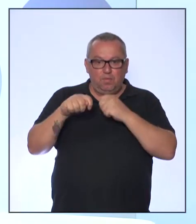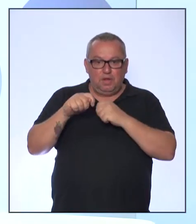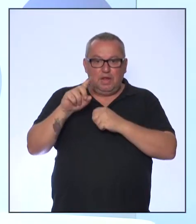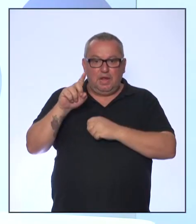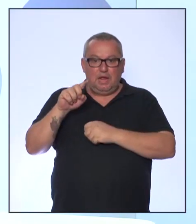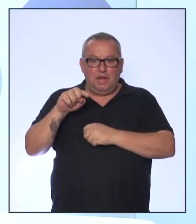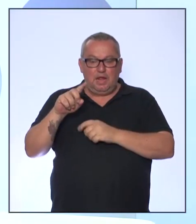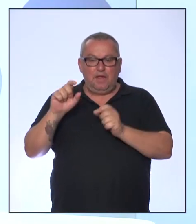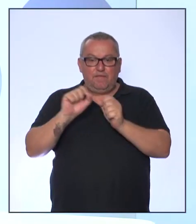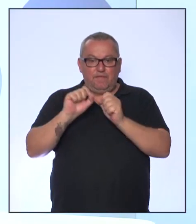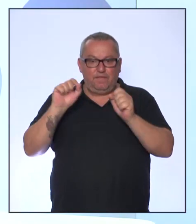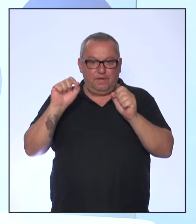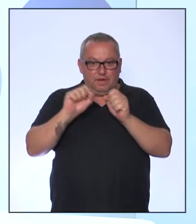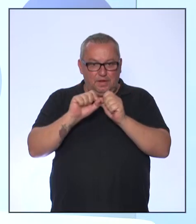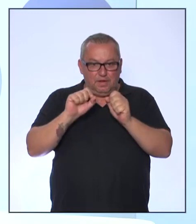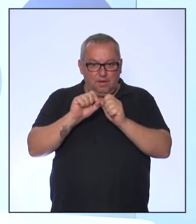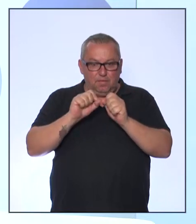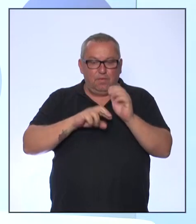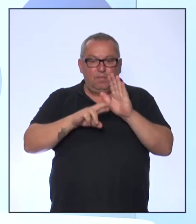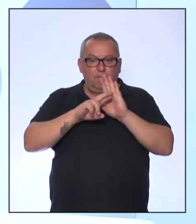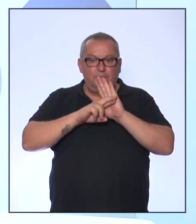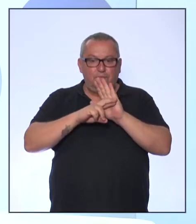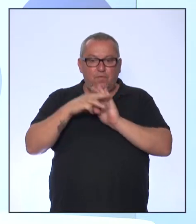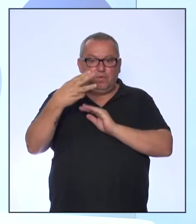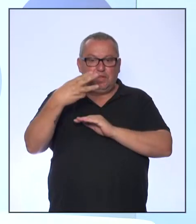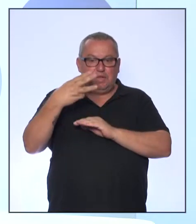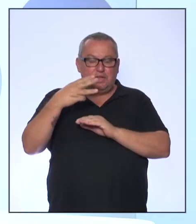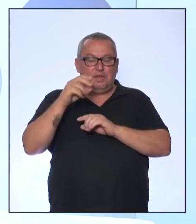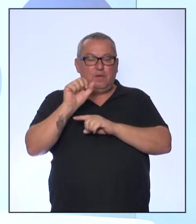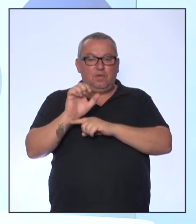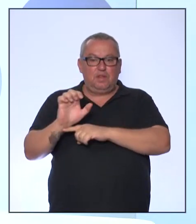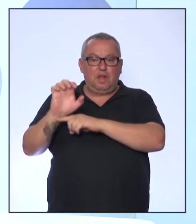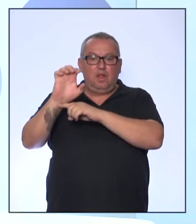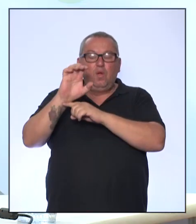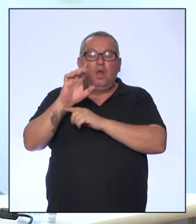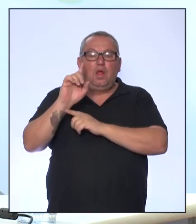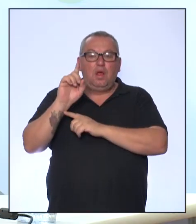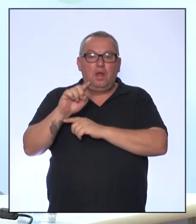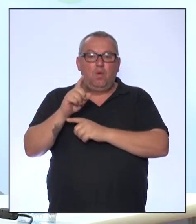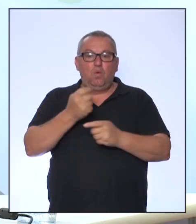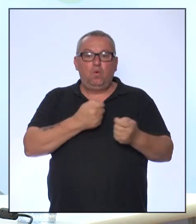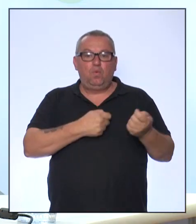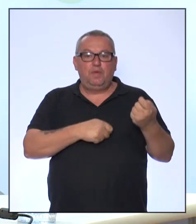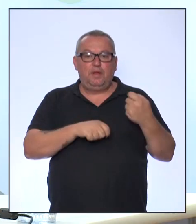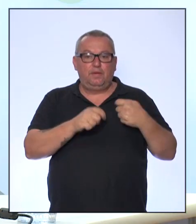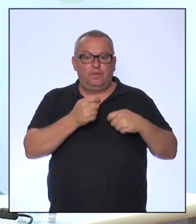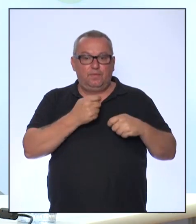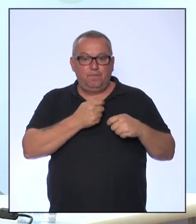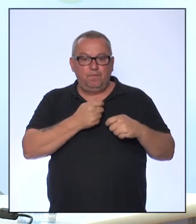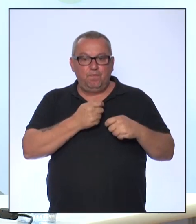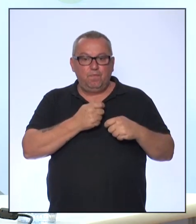é realizada pelos representantes do terceiro Estado. Seria o comércio, Isso mesmo. O comércio, a burguesia,